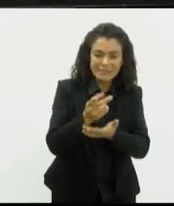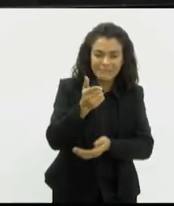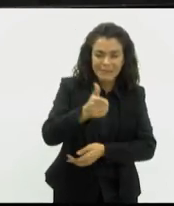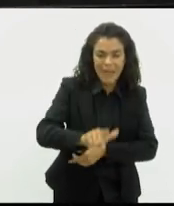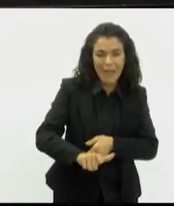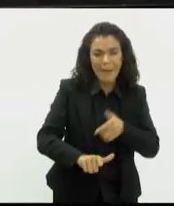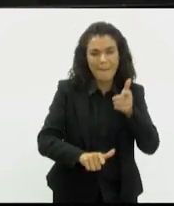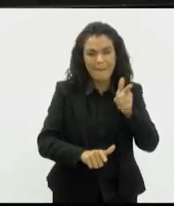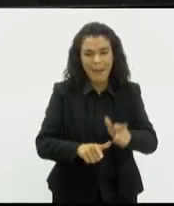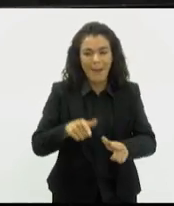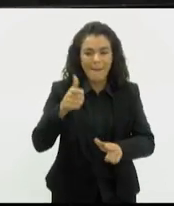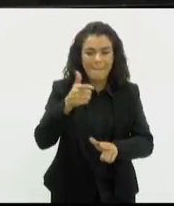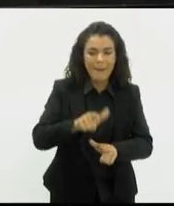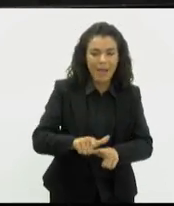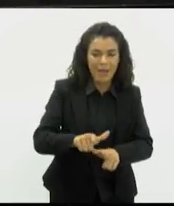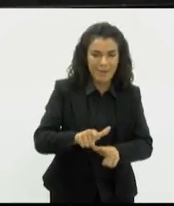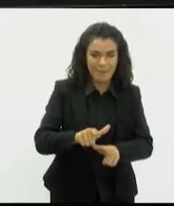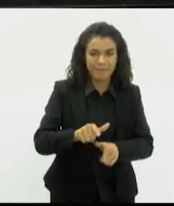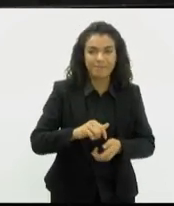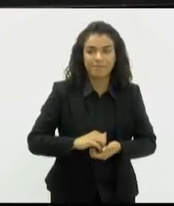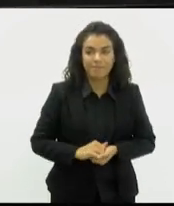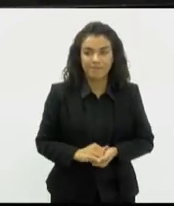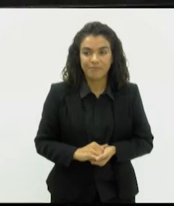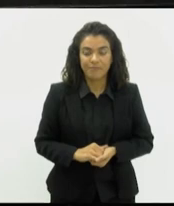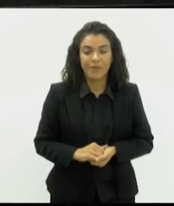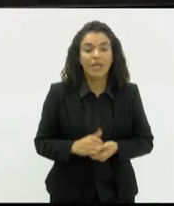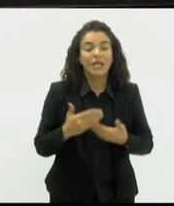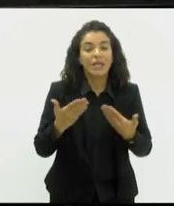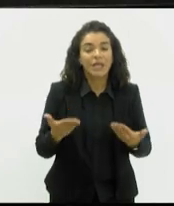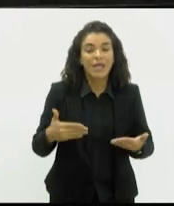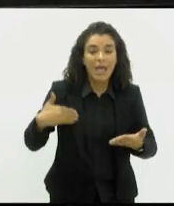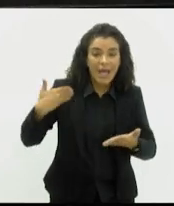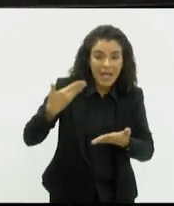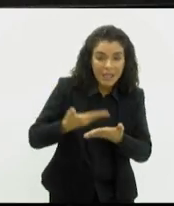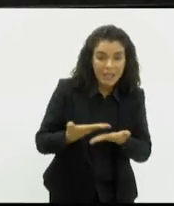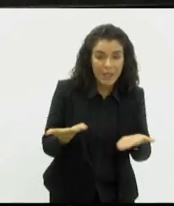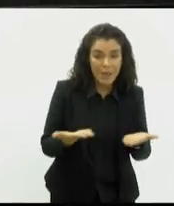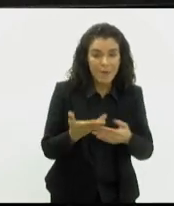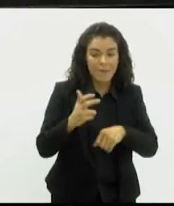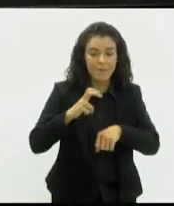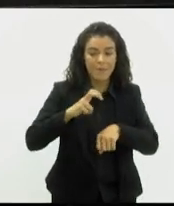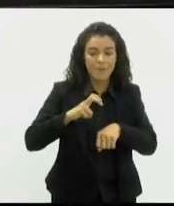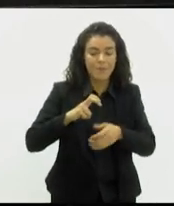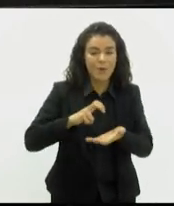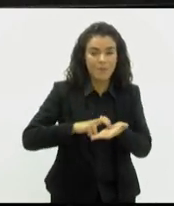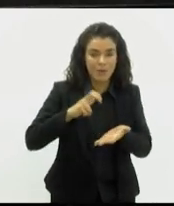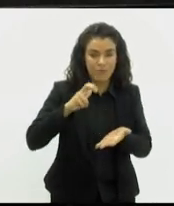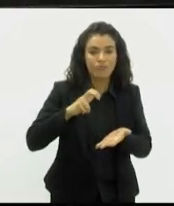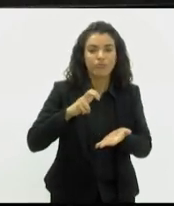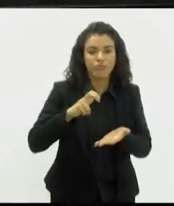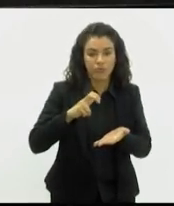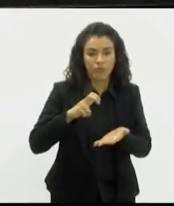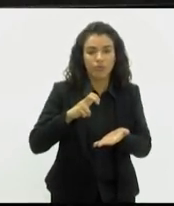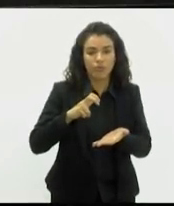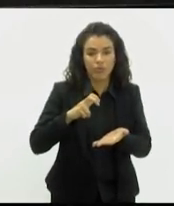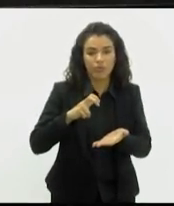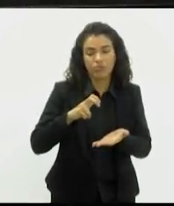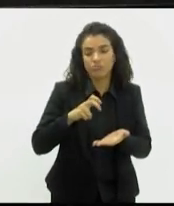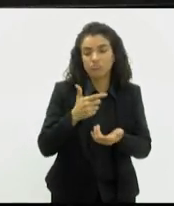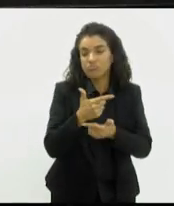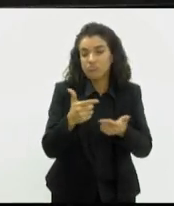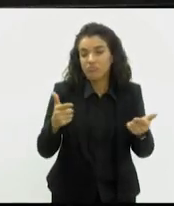de energia foram furtados da unidade. E, até o momento, a gente não vê nenhum reforço na segurança